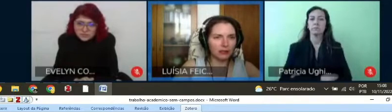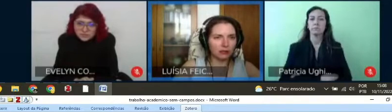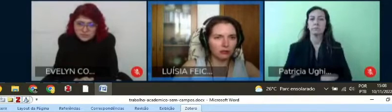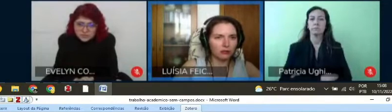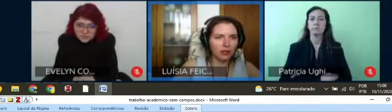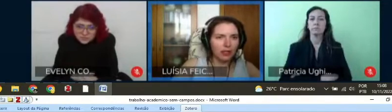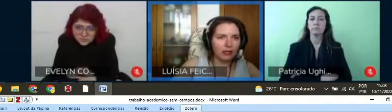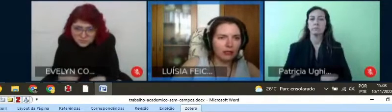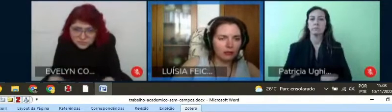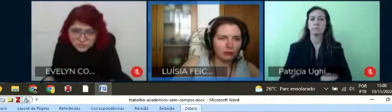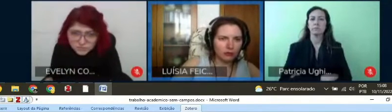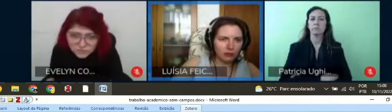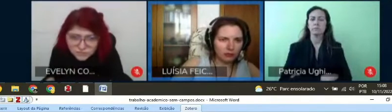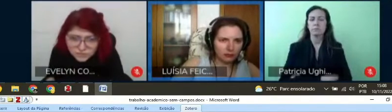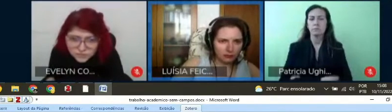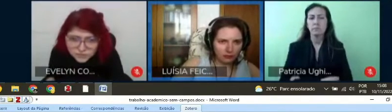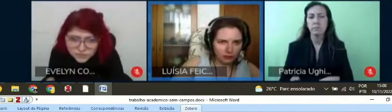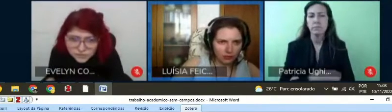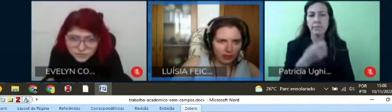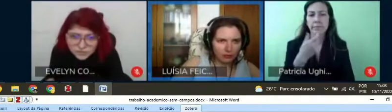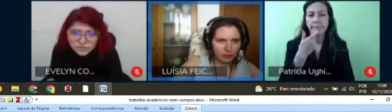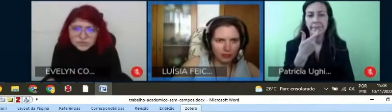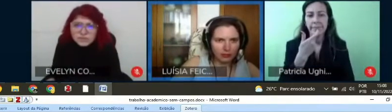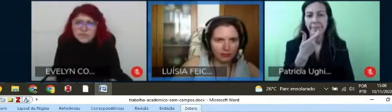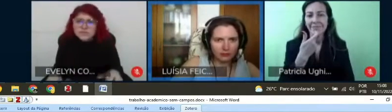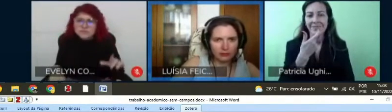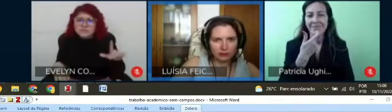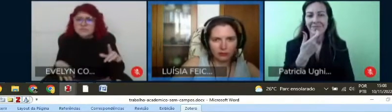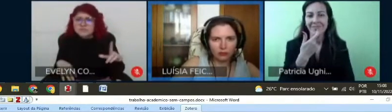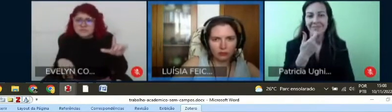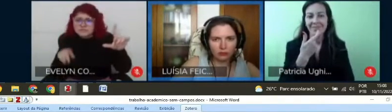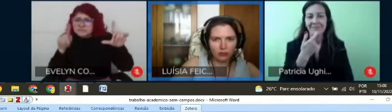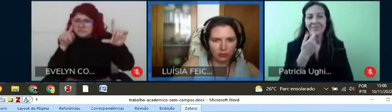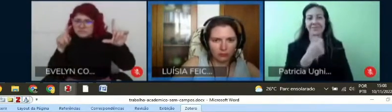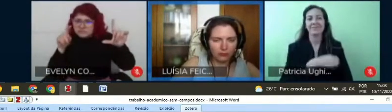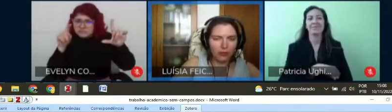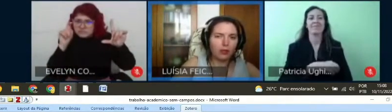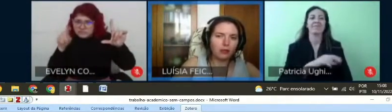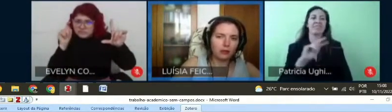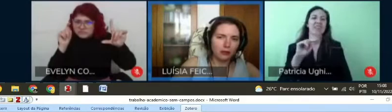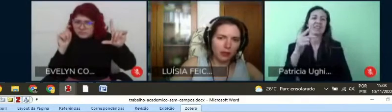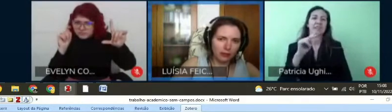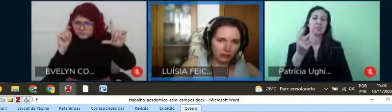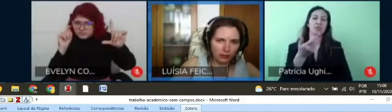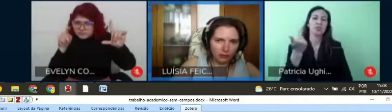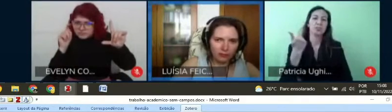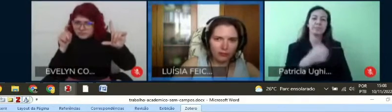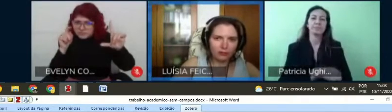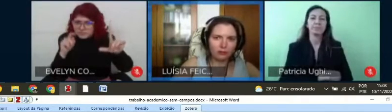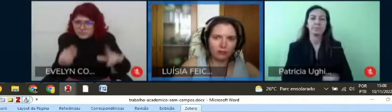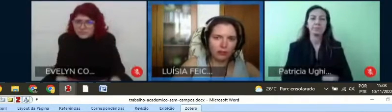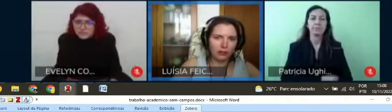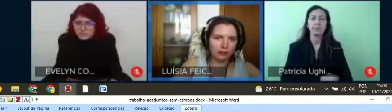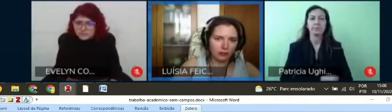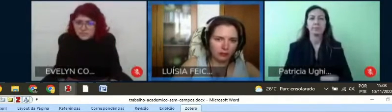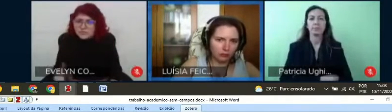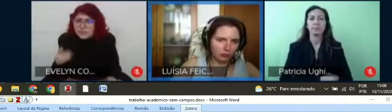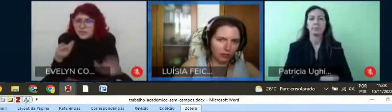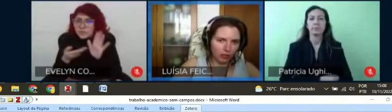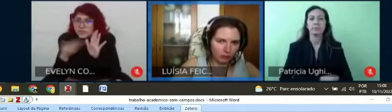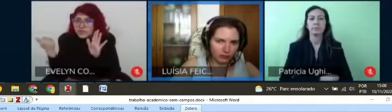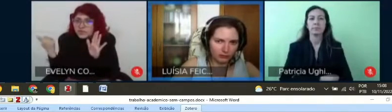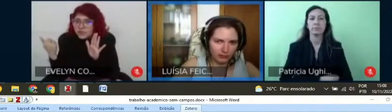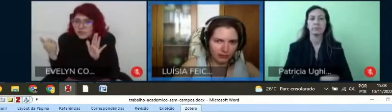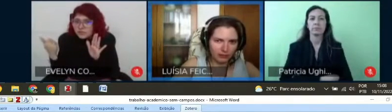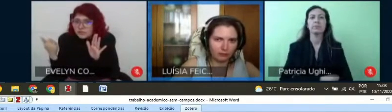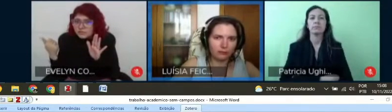Unlink Citations. Daí eu vou tirar o link das citações com o Zotero. E ele te dá um aviso que tu